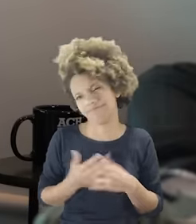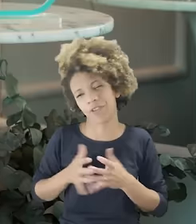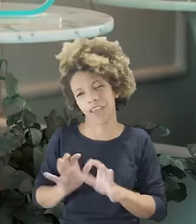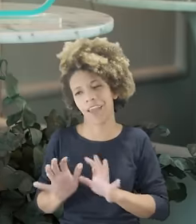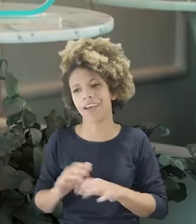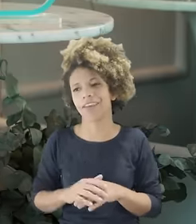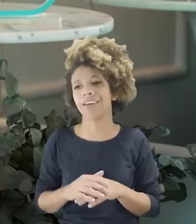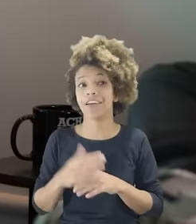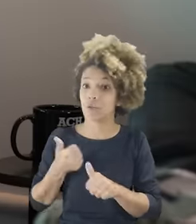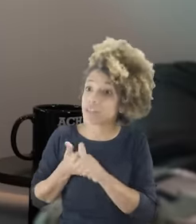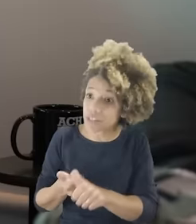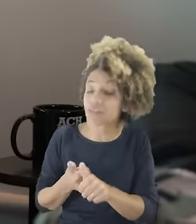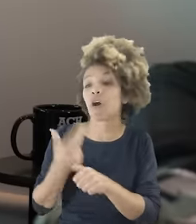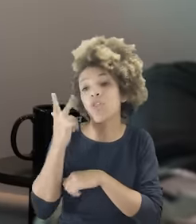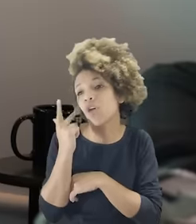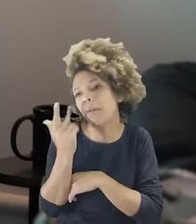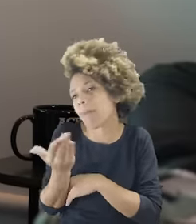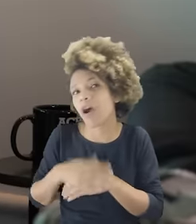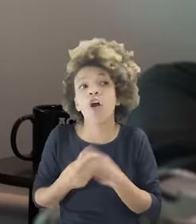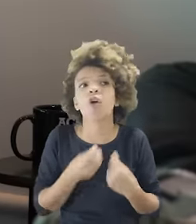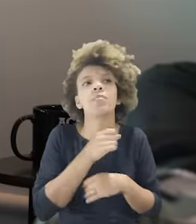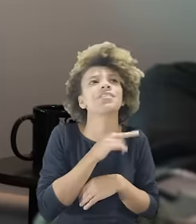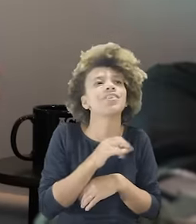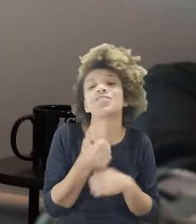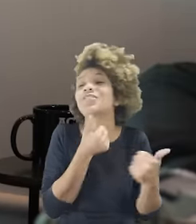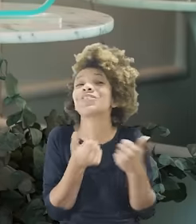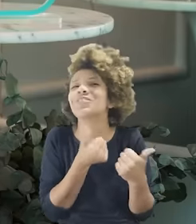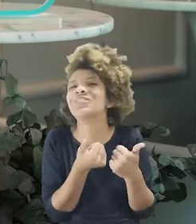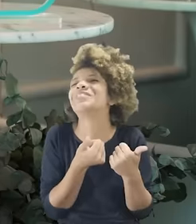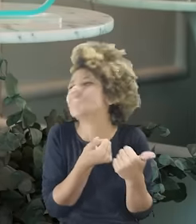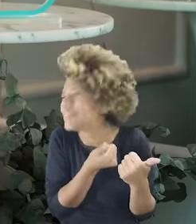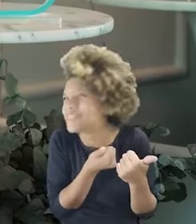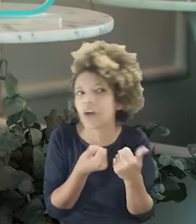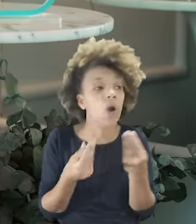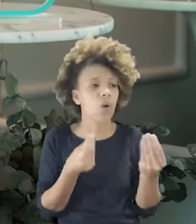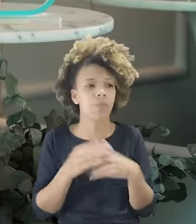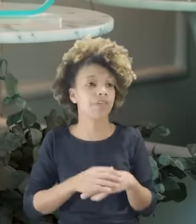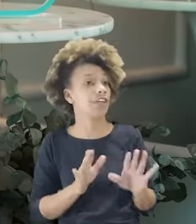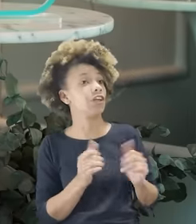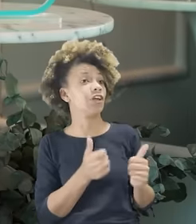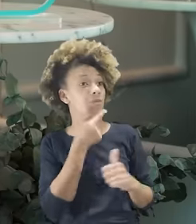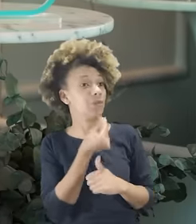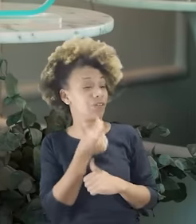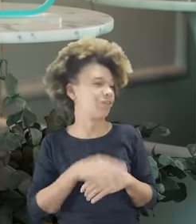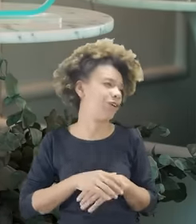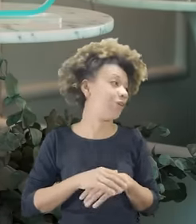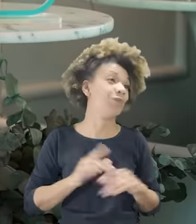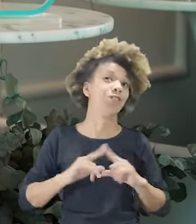que demais normalmente como é que tu acha normalmente com um Serginho Groisman eu tô ligado Fala garoto